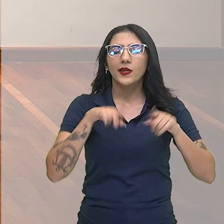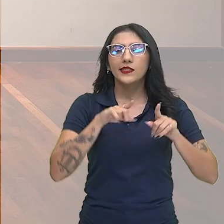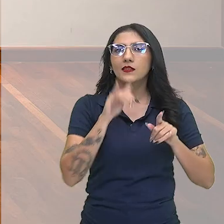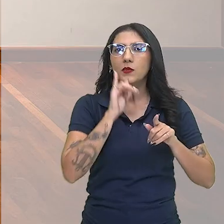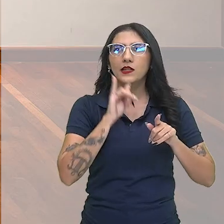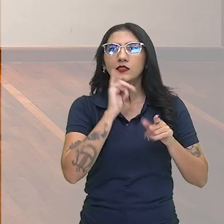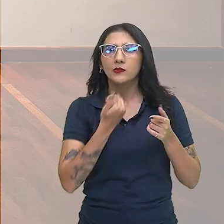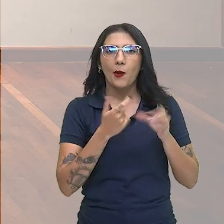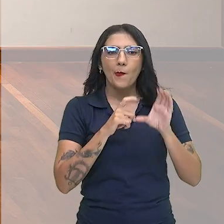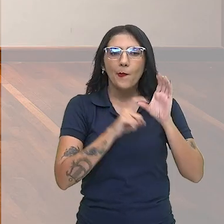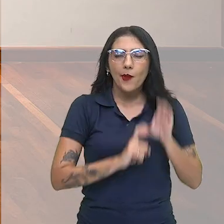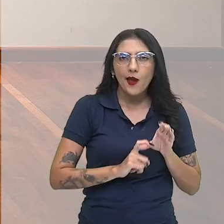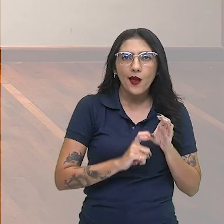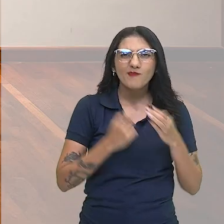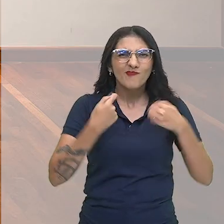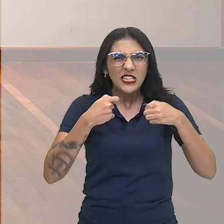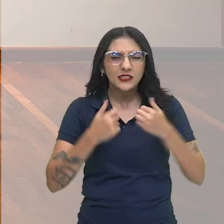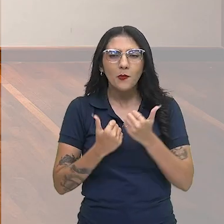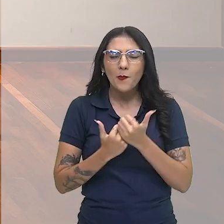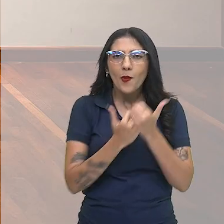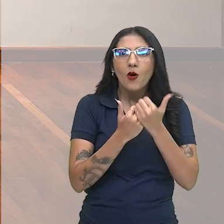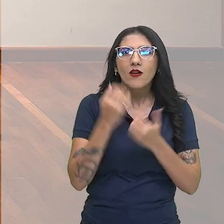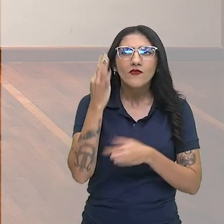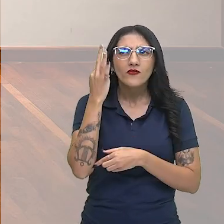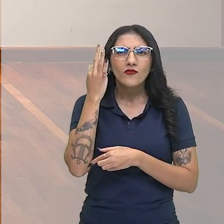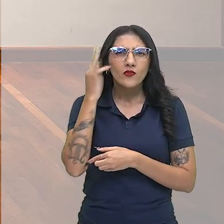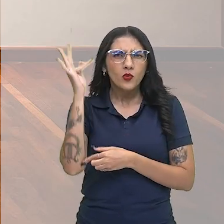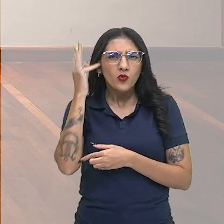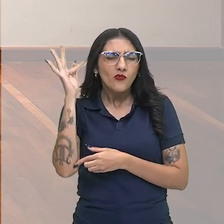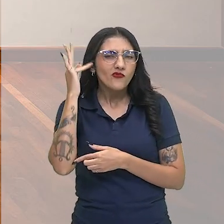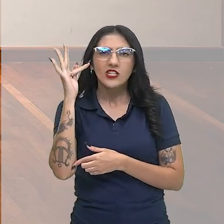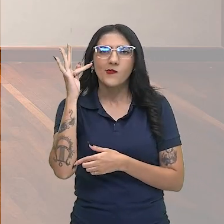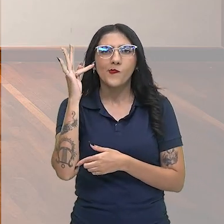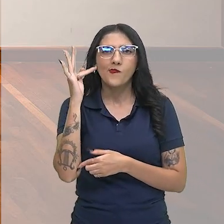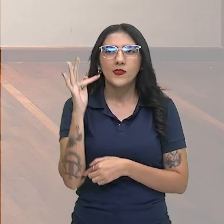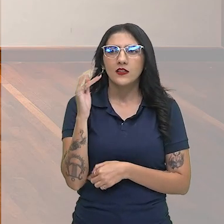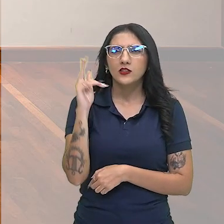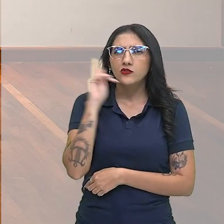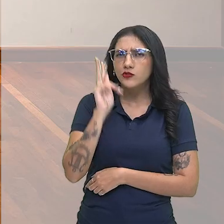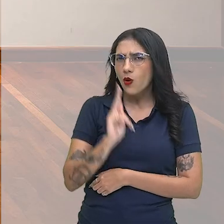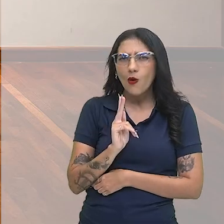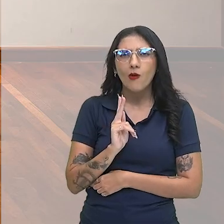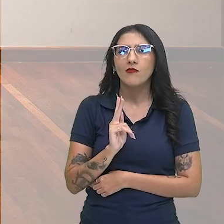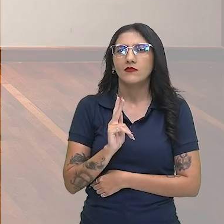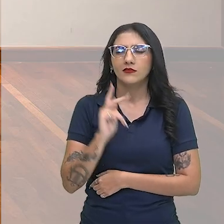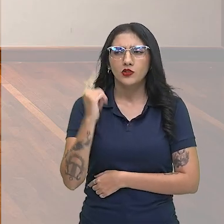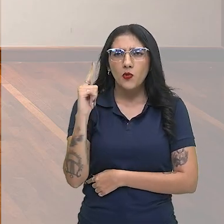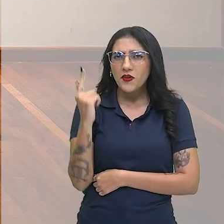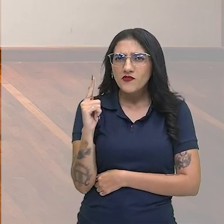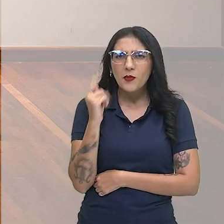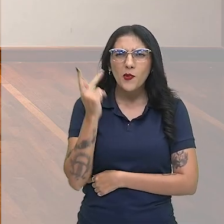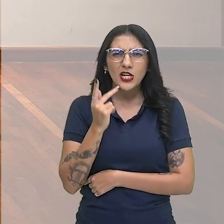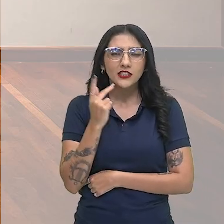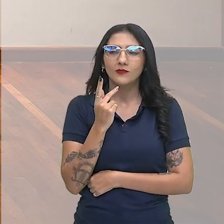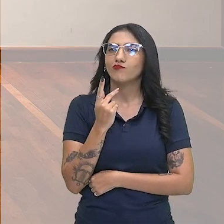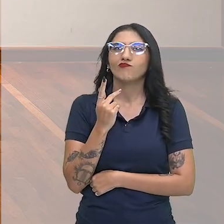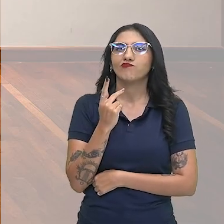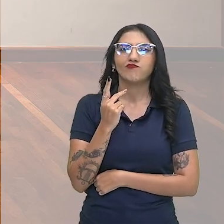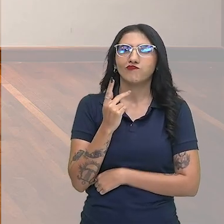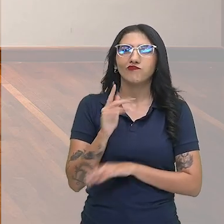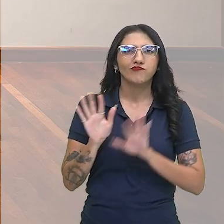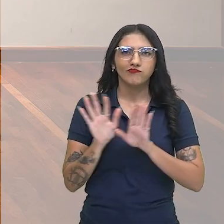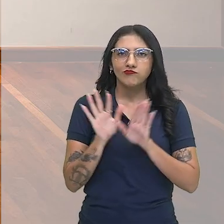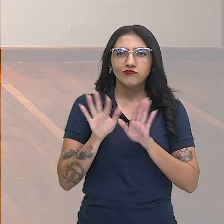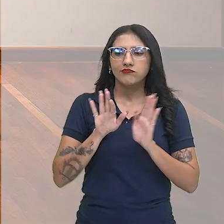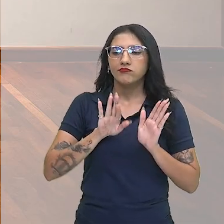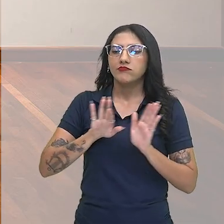filosofia política, não vai depender mais da história, da geografia, ela vai ter